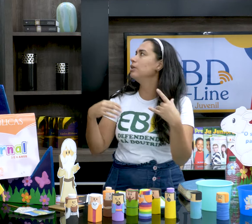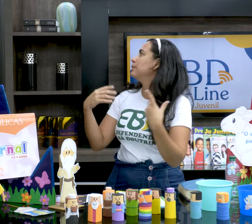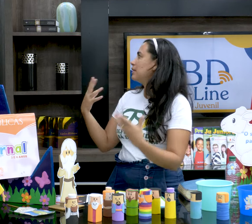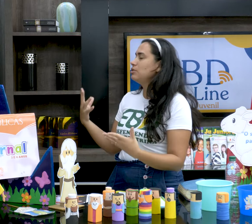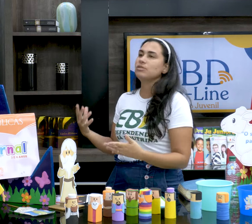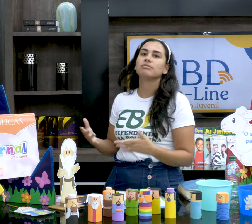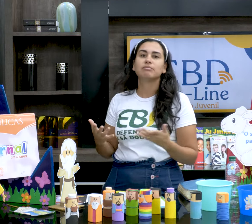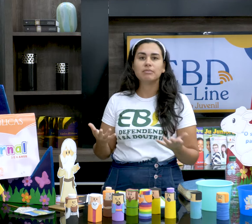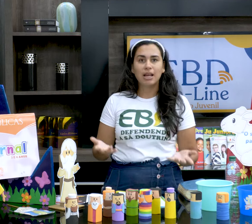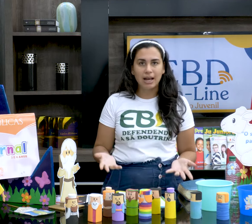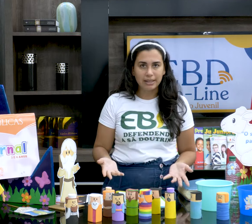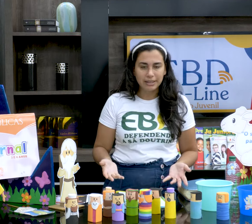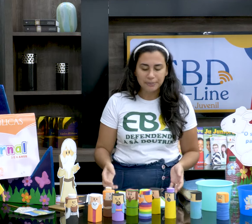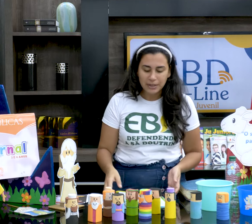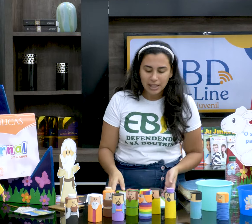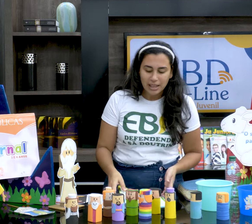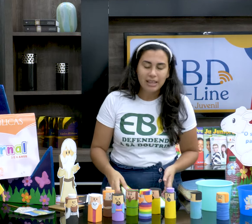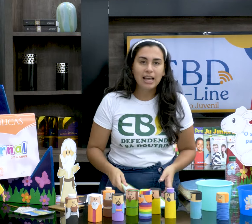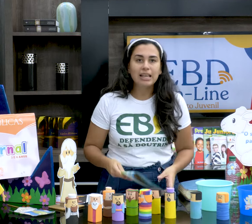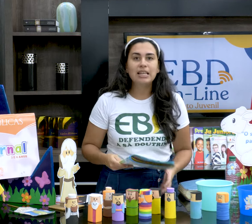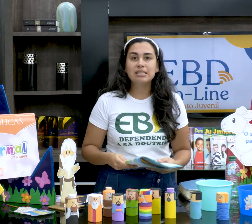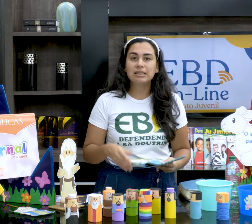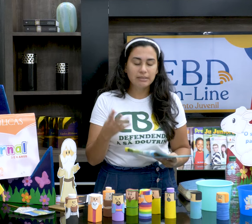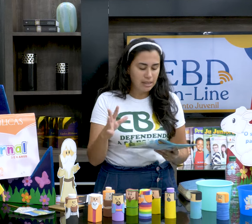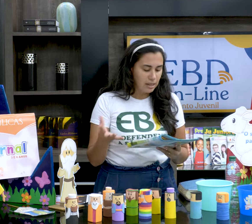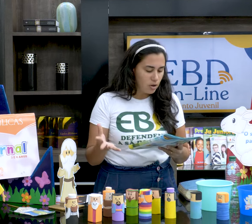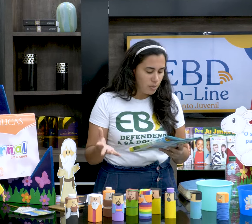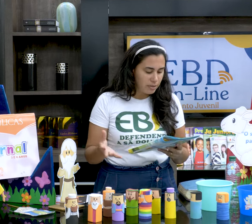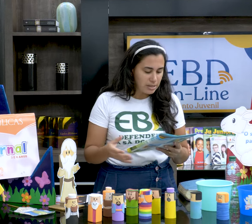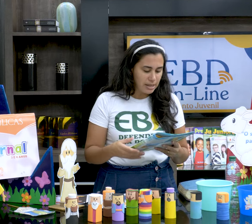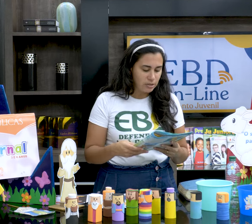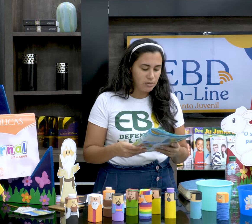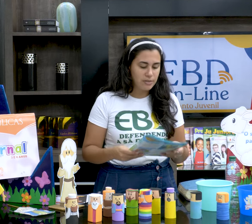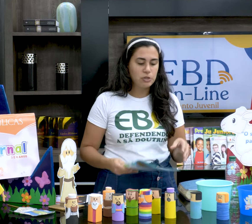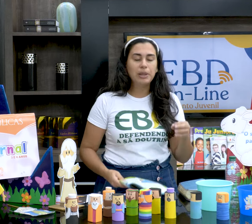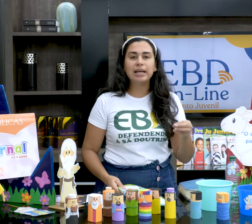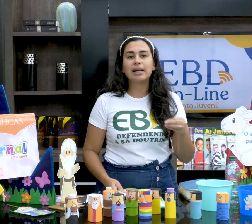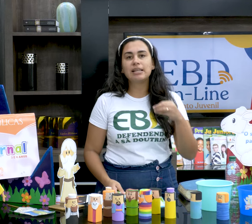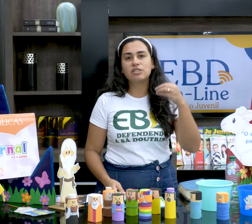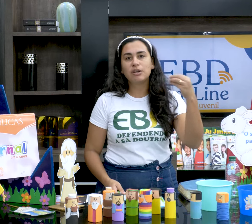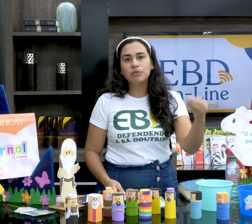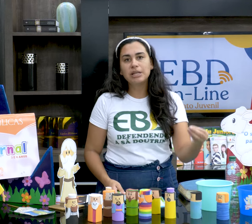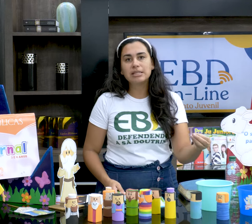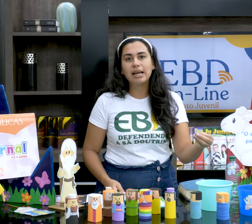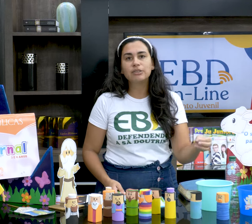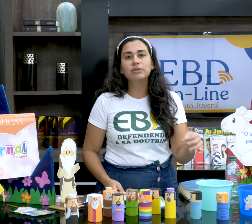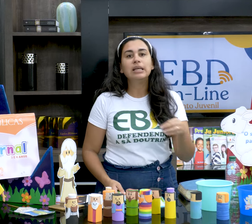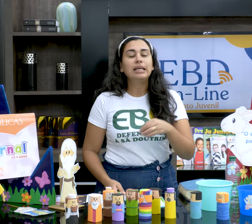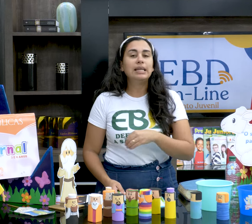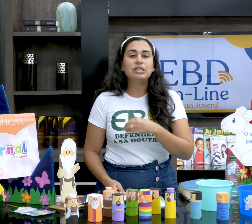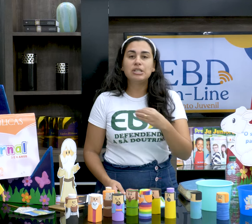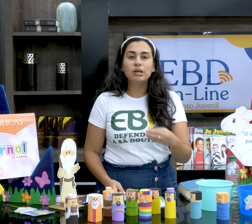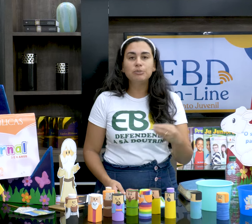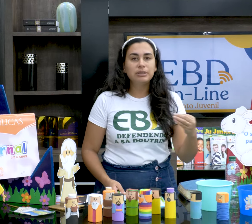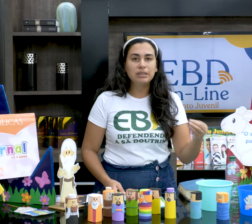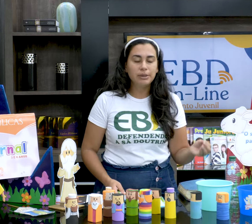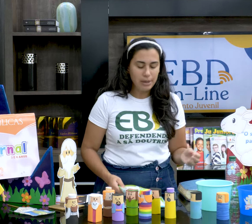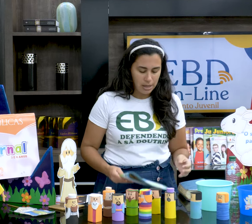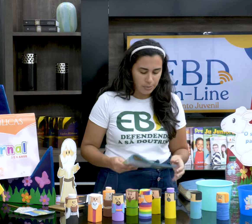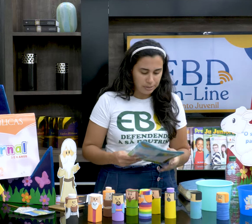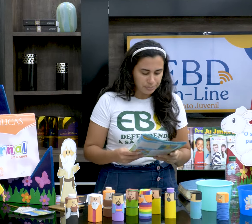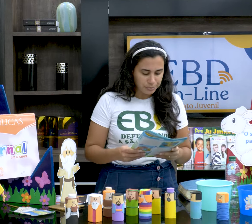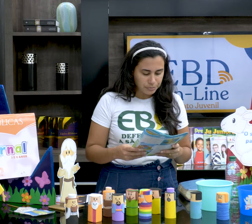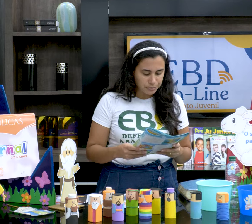areia. Olha para trás, areia. E aí eles entendem como é o deserto. Então você vai explicar que eles estavam no deserto e eles não